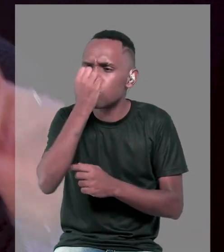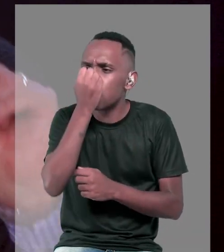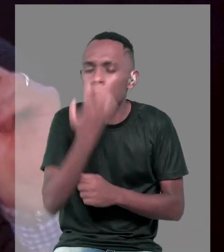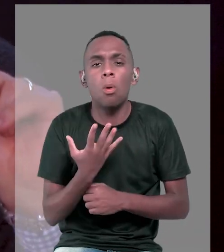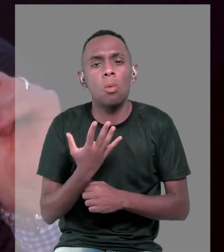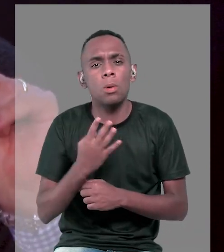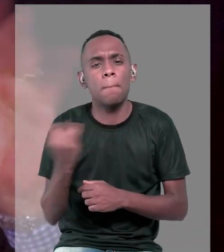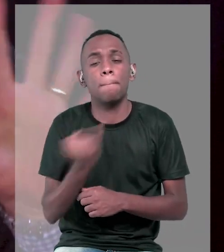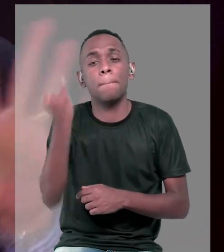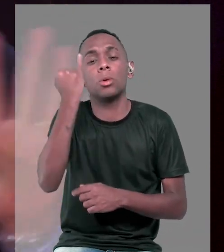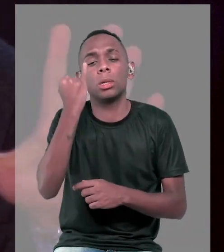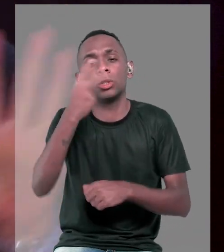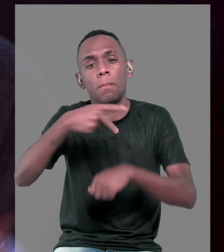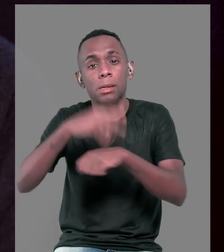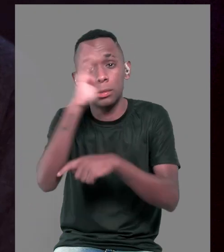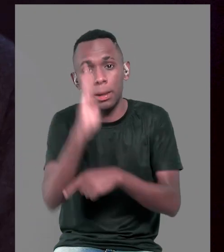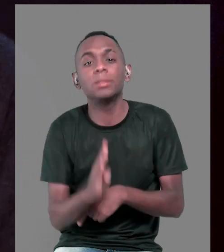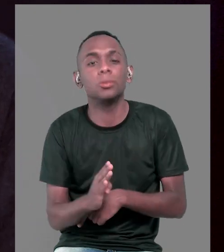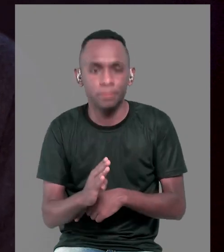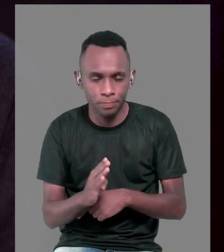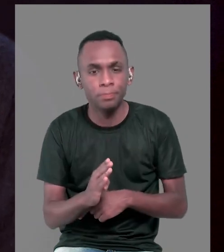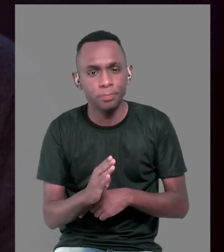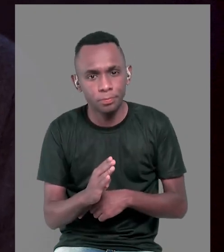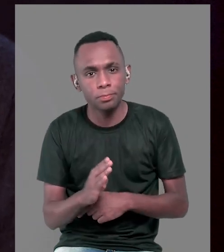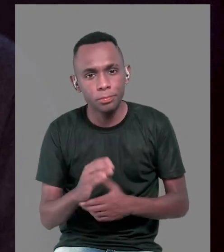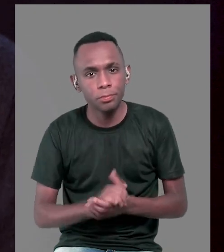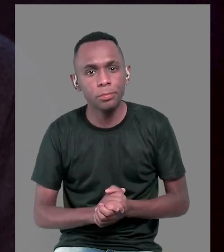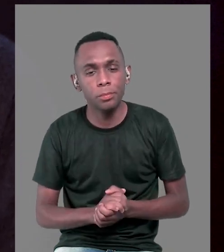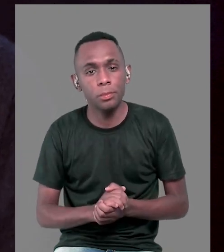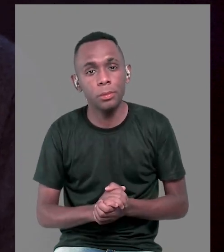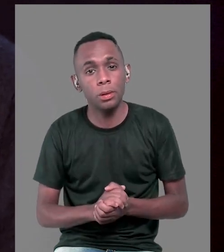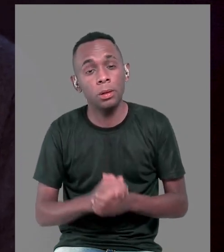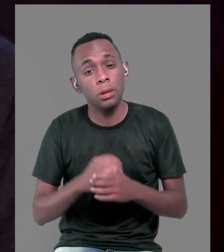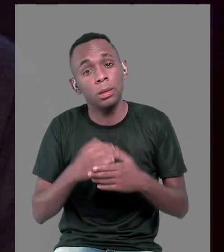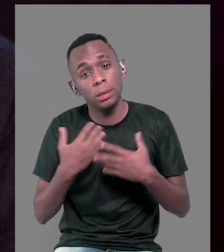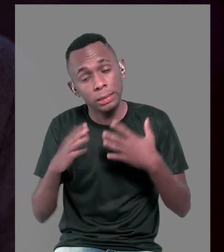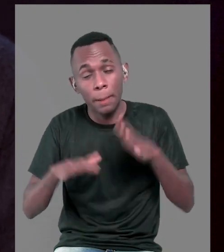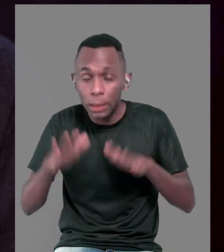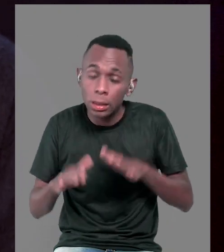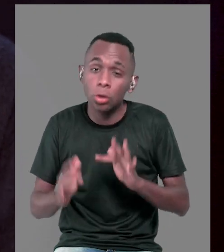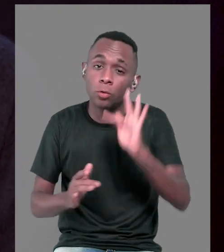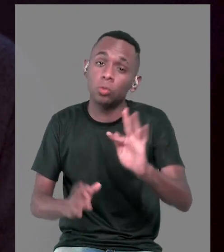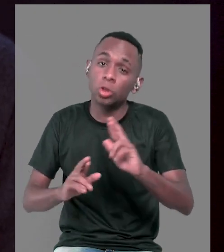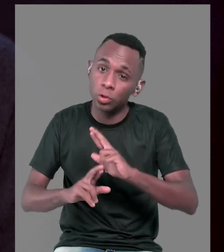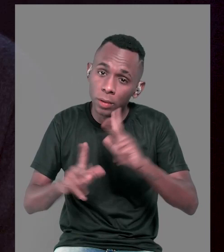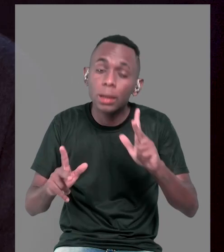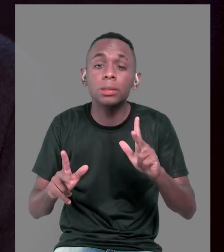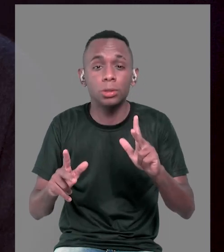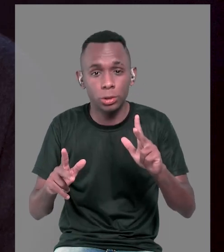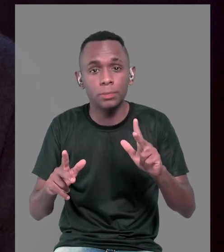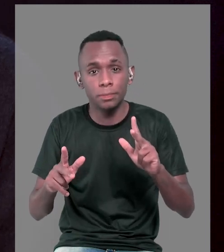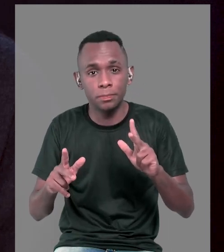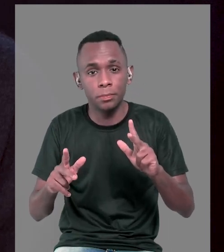ação sem a qual talvez o destino fosse um pouco diferente.